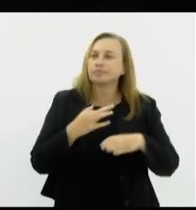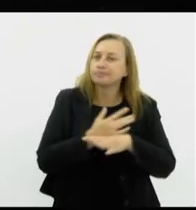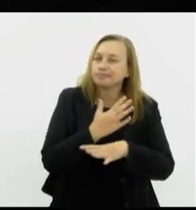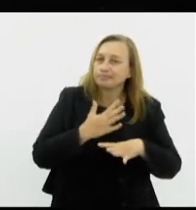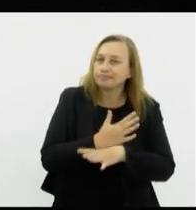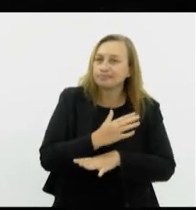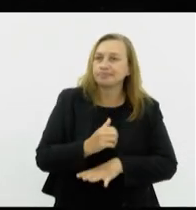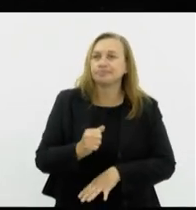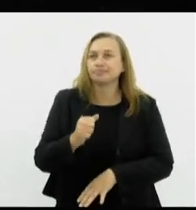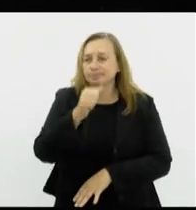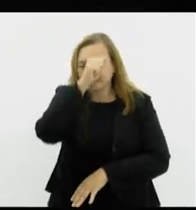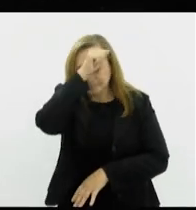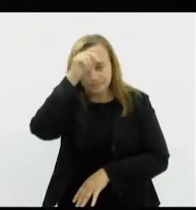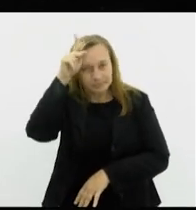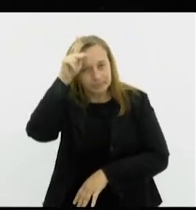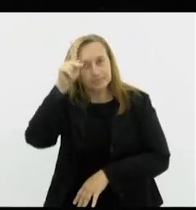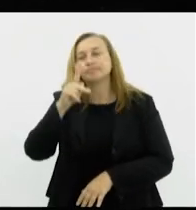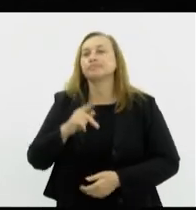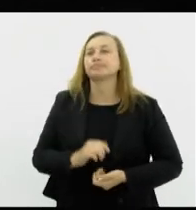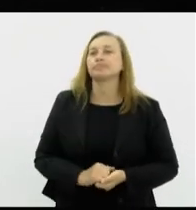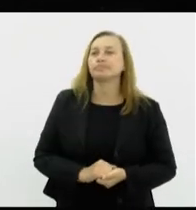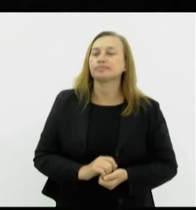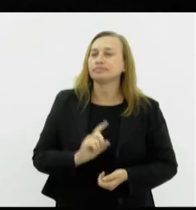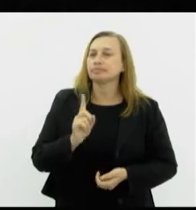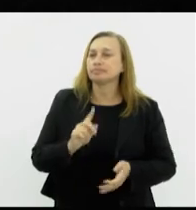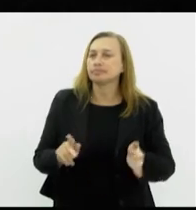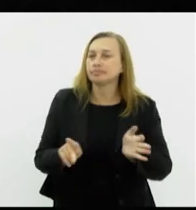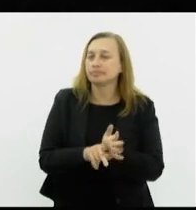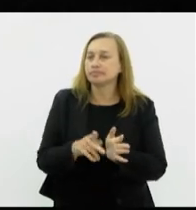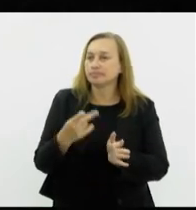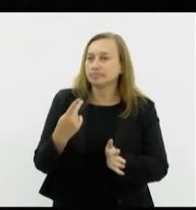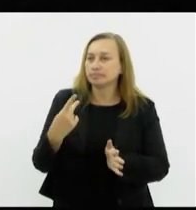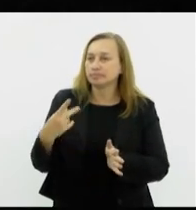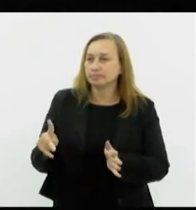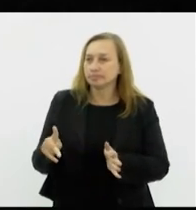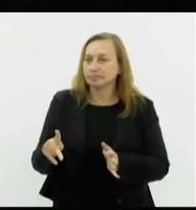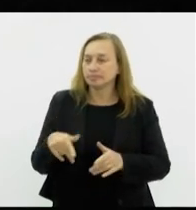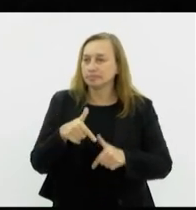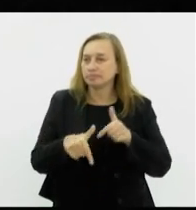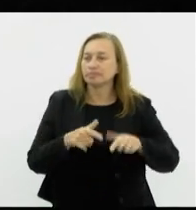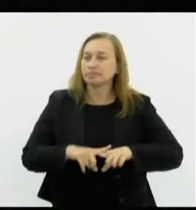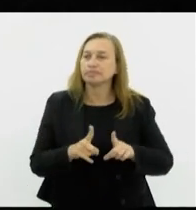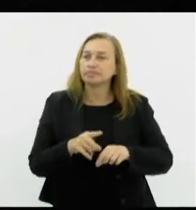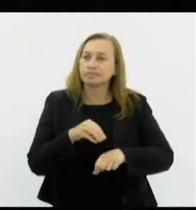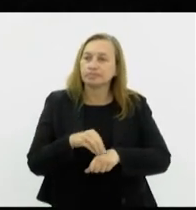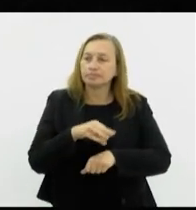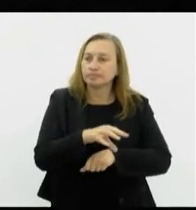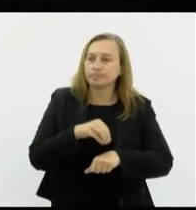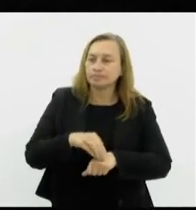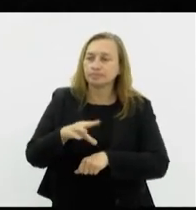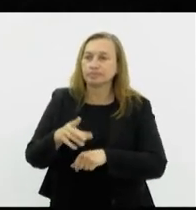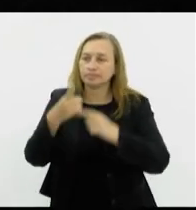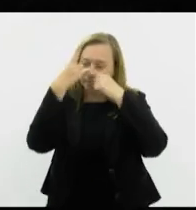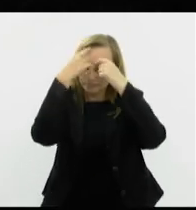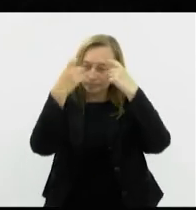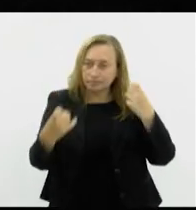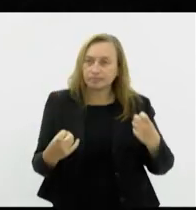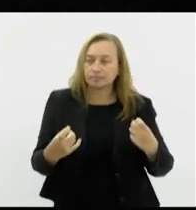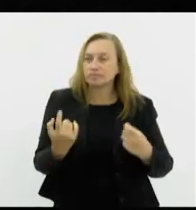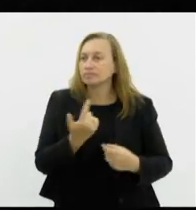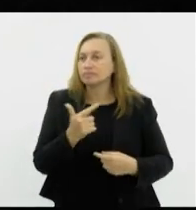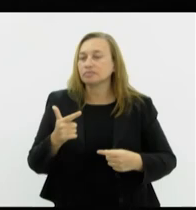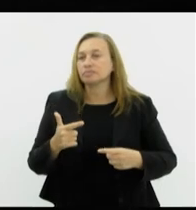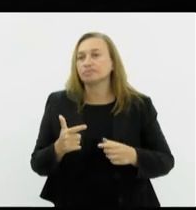o prefeito assumindo uma prerrogativa que não era sua, mesmo assim, os indicadores de violência, eles não param